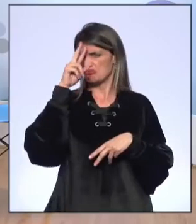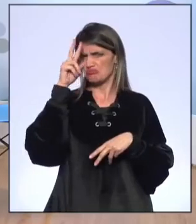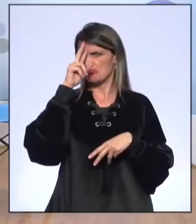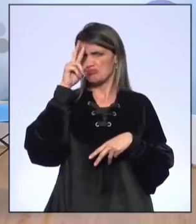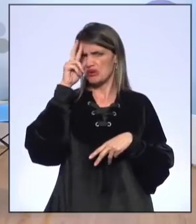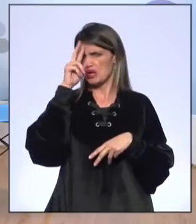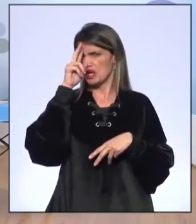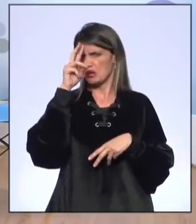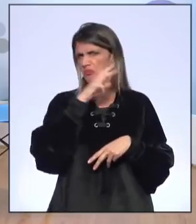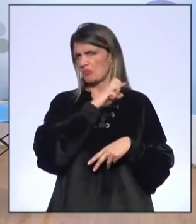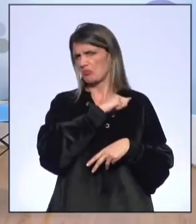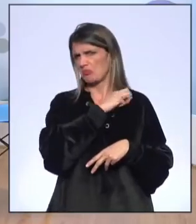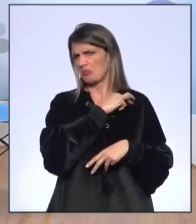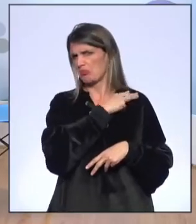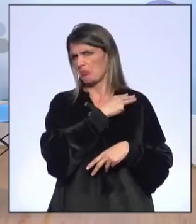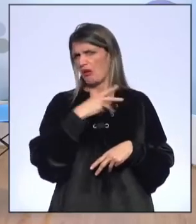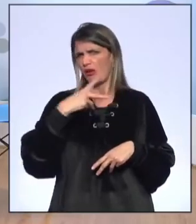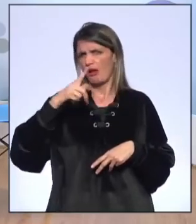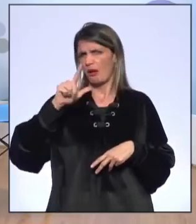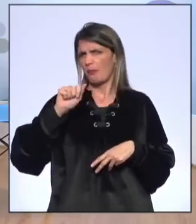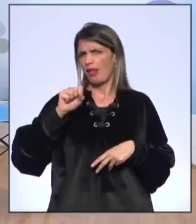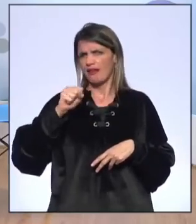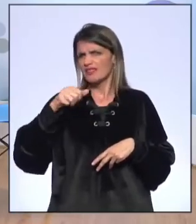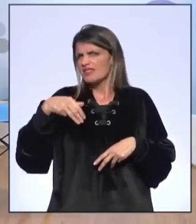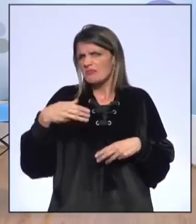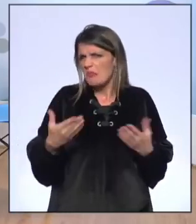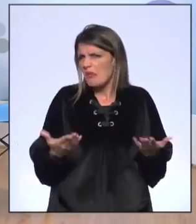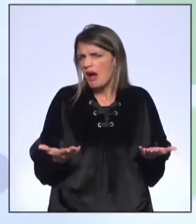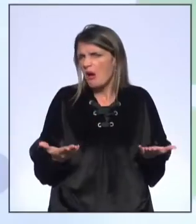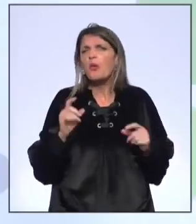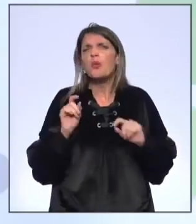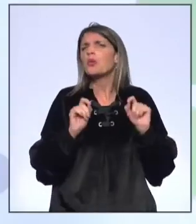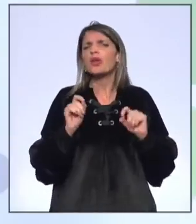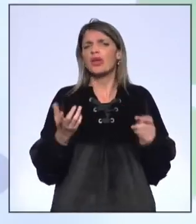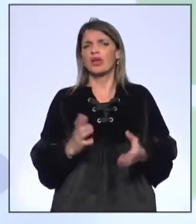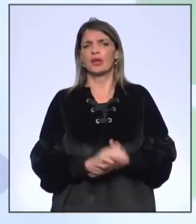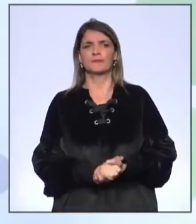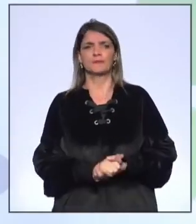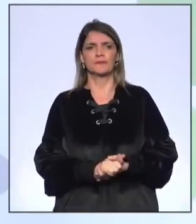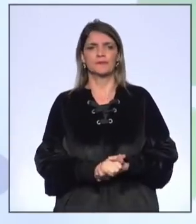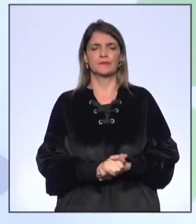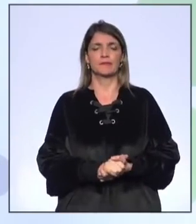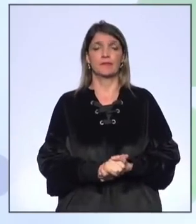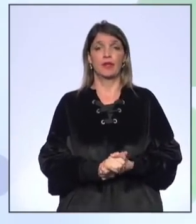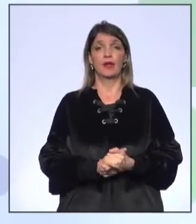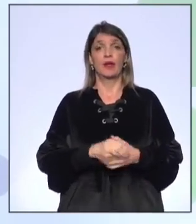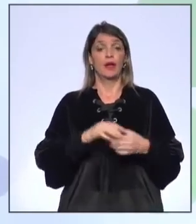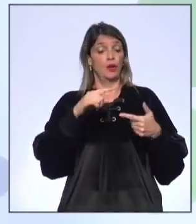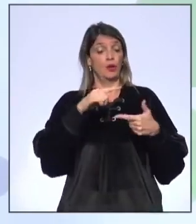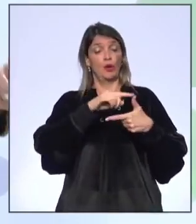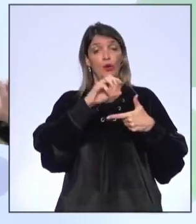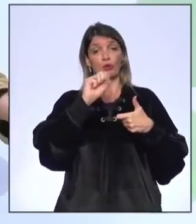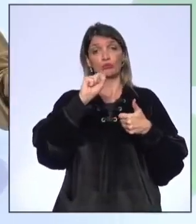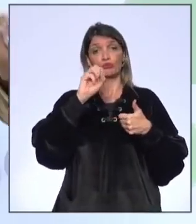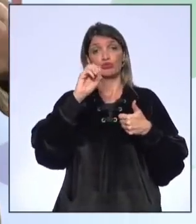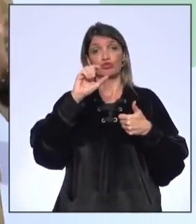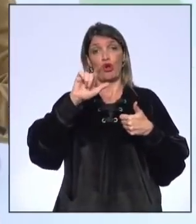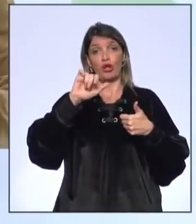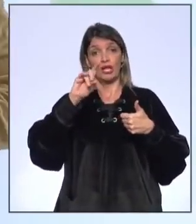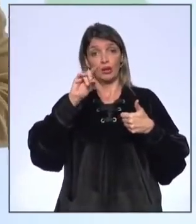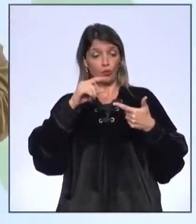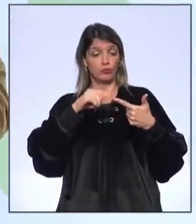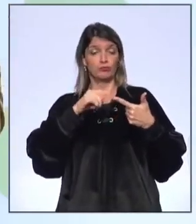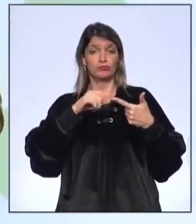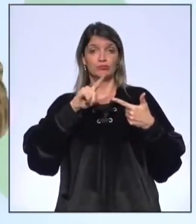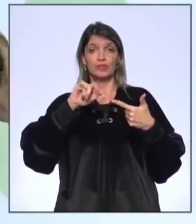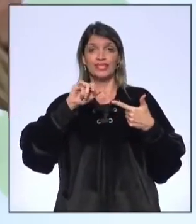plasma, o que que é isso? Então, pessoal, lembrar, a gente combina muito falar de sólido, líquido e gasoso, né? Mas tem o plasma também. O